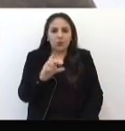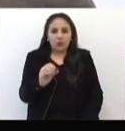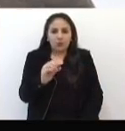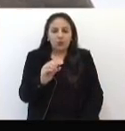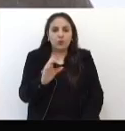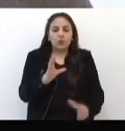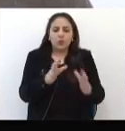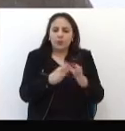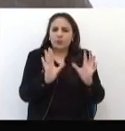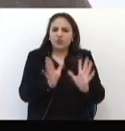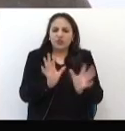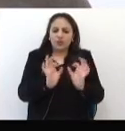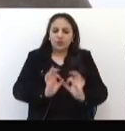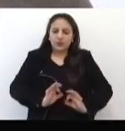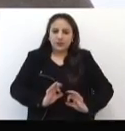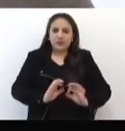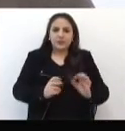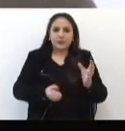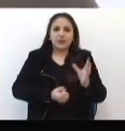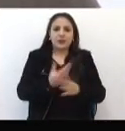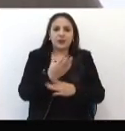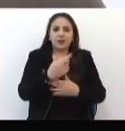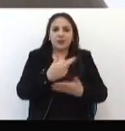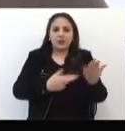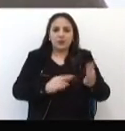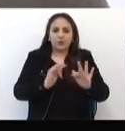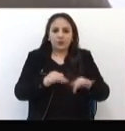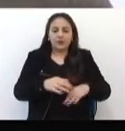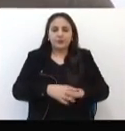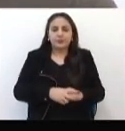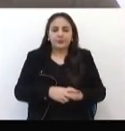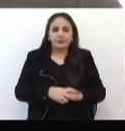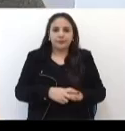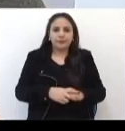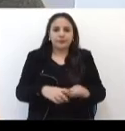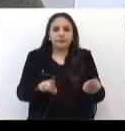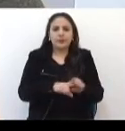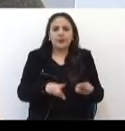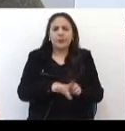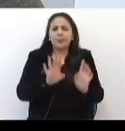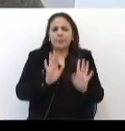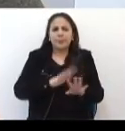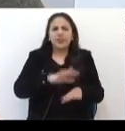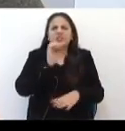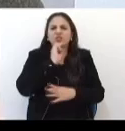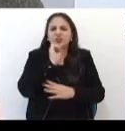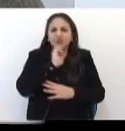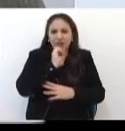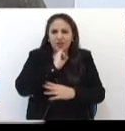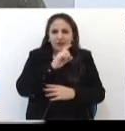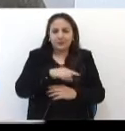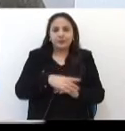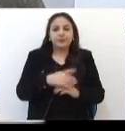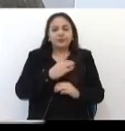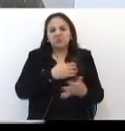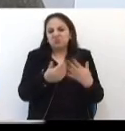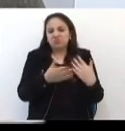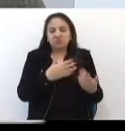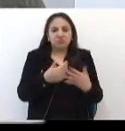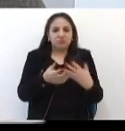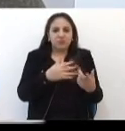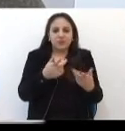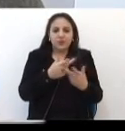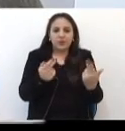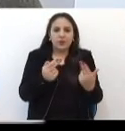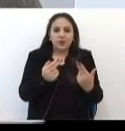Necli, disse que o grupo já se organiza para a emissão do relatório final. É uma frota muito antiga, né? E